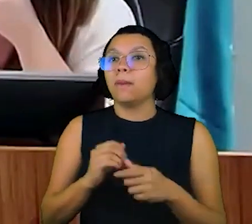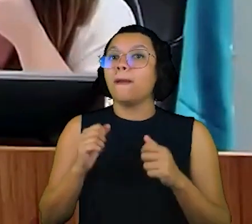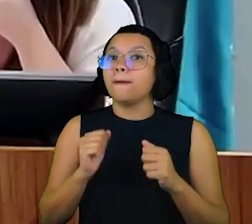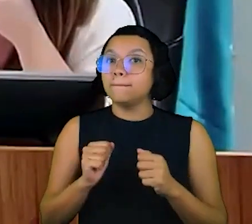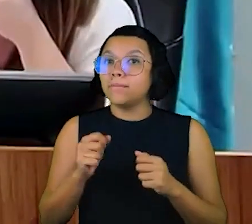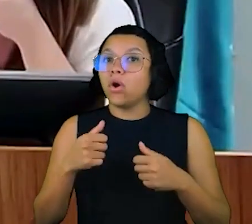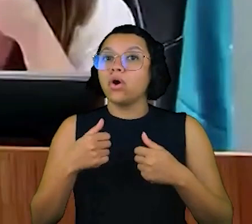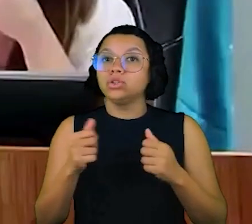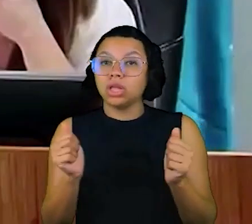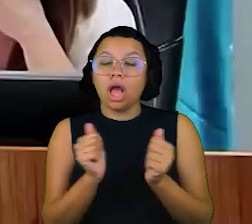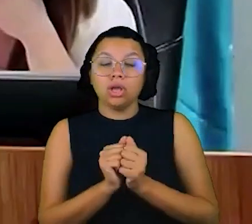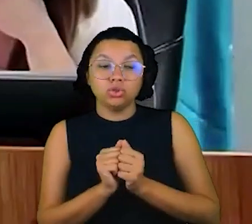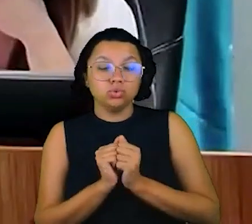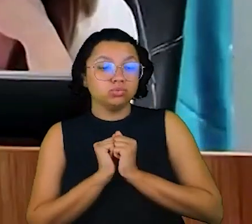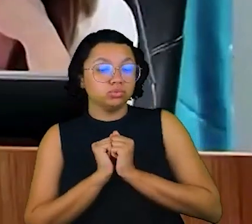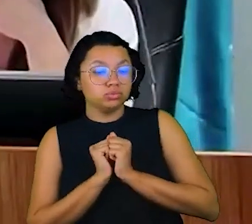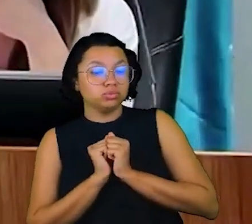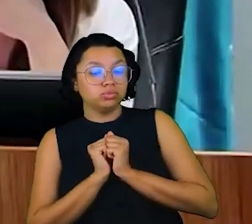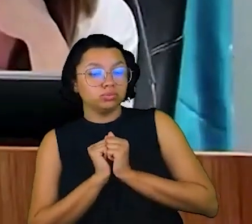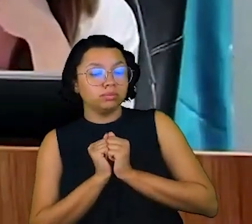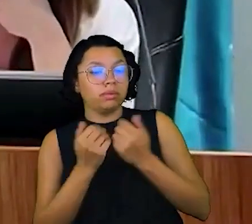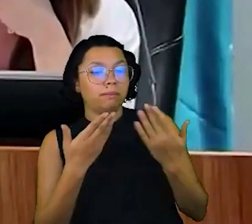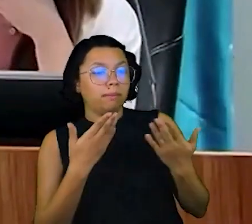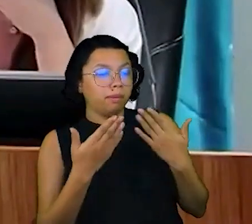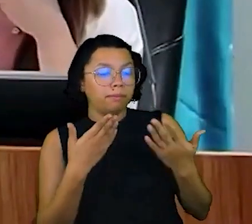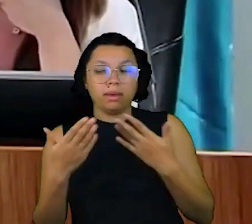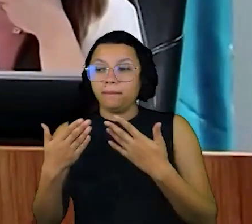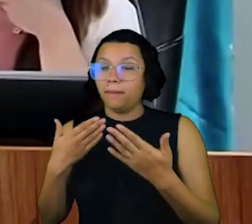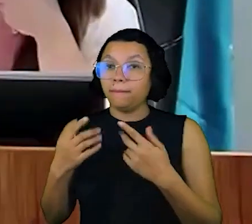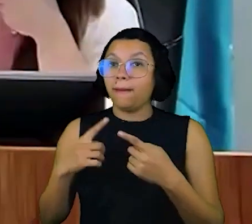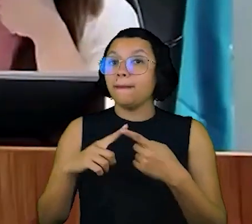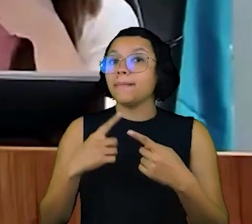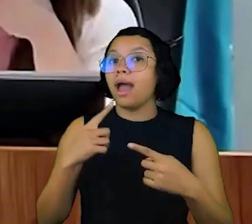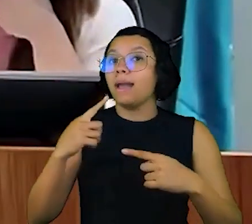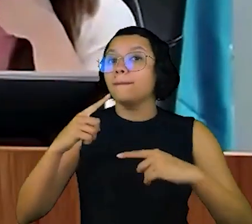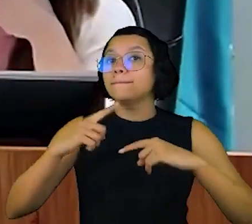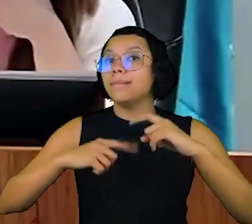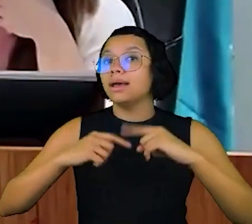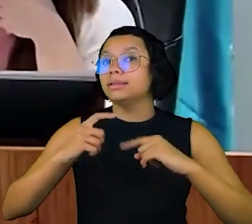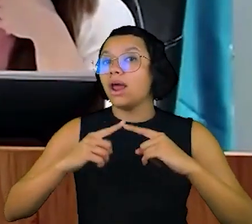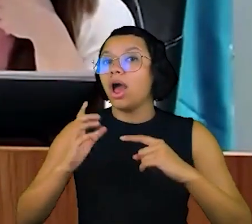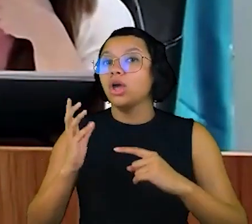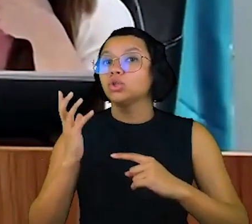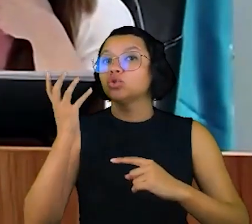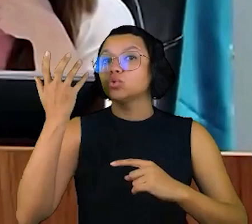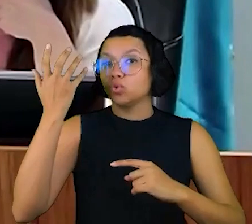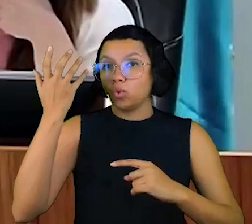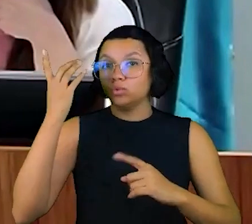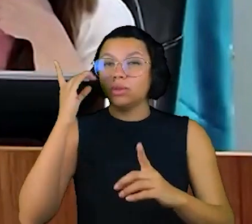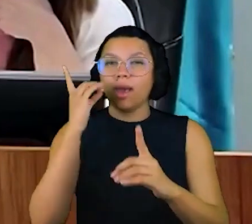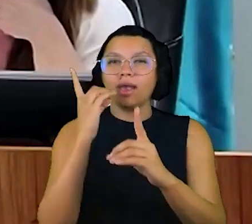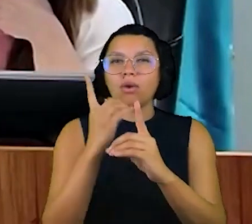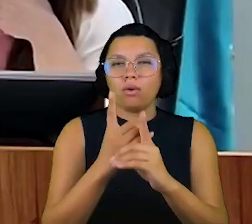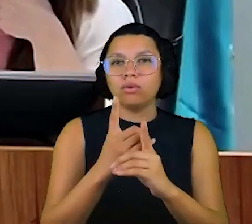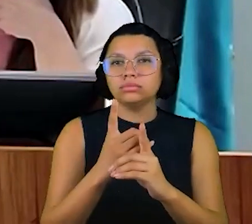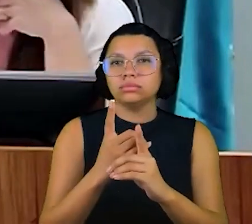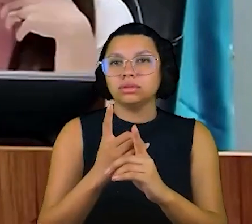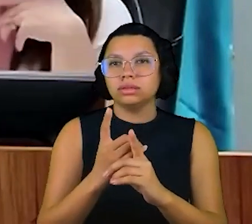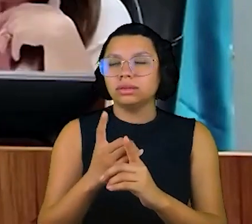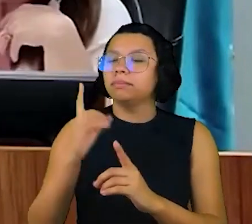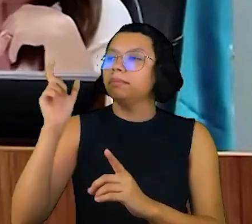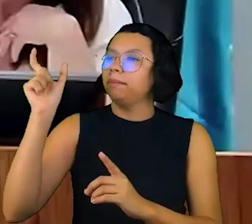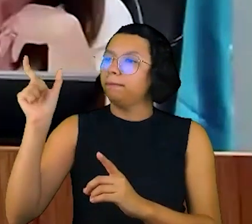pode até estar ali, formalmente, triangulando a conversa, mas materialmente a solução